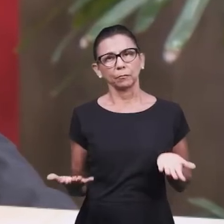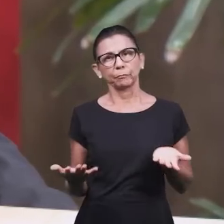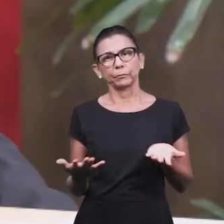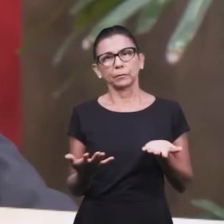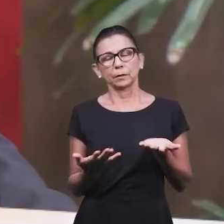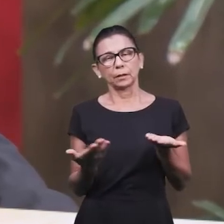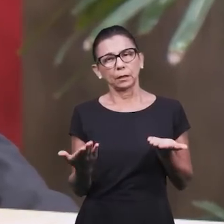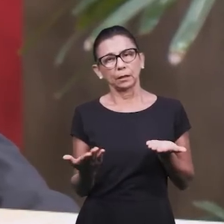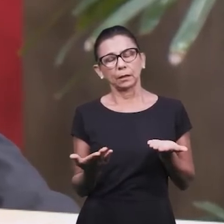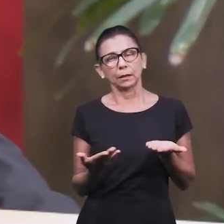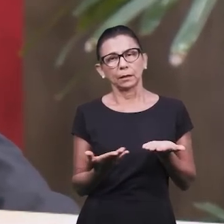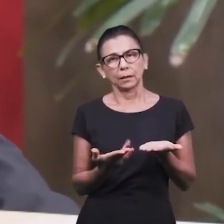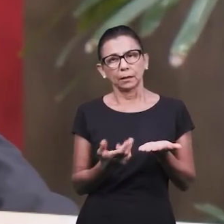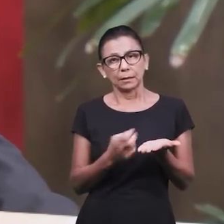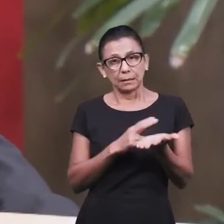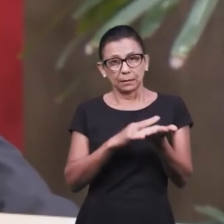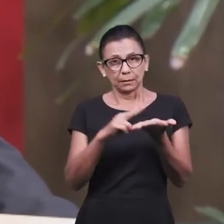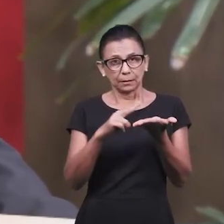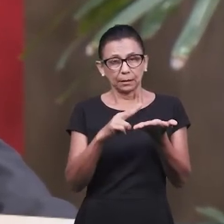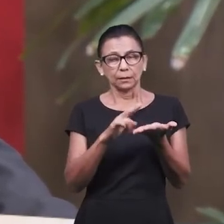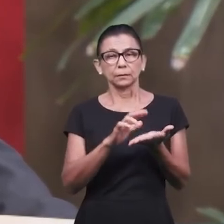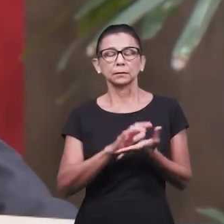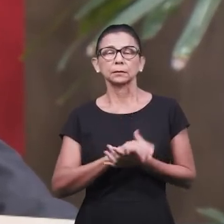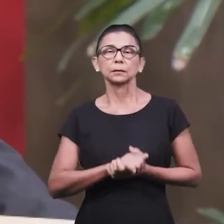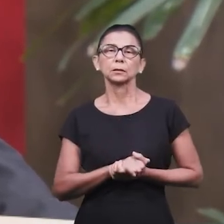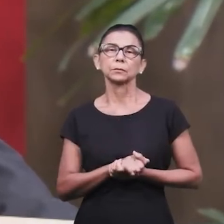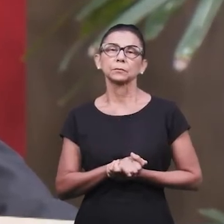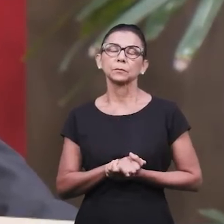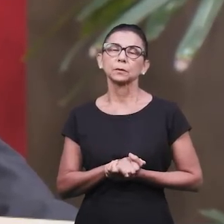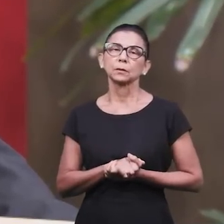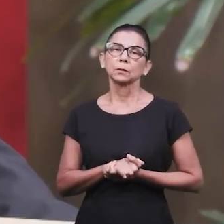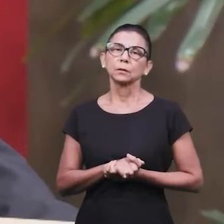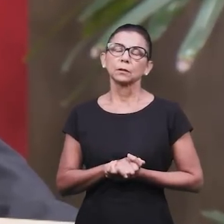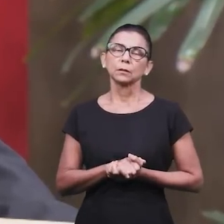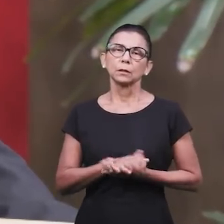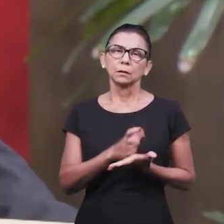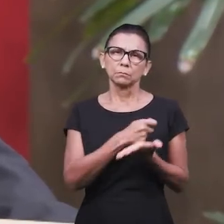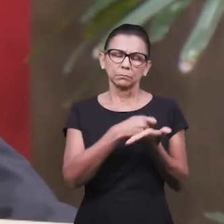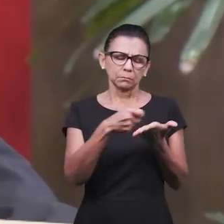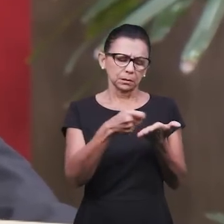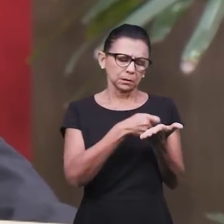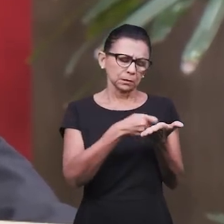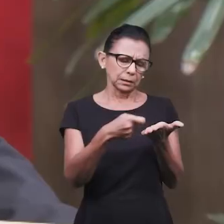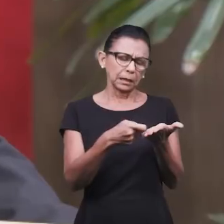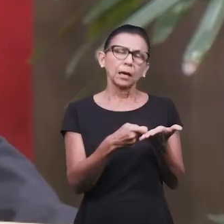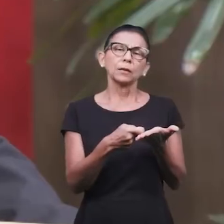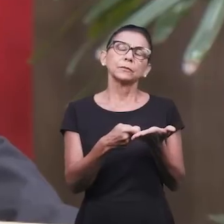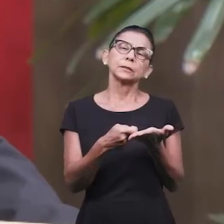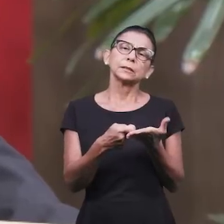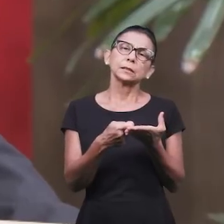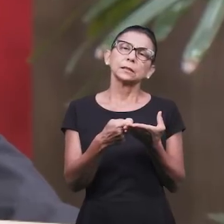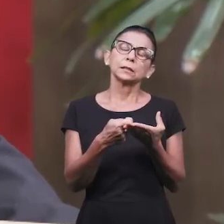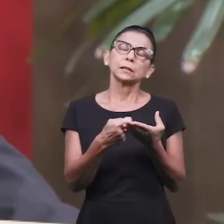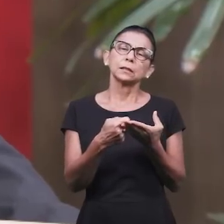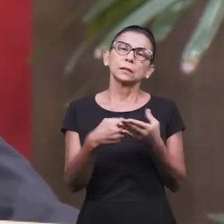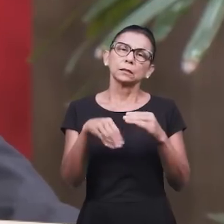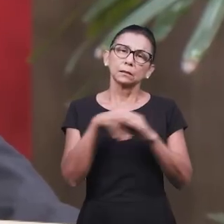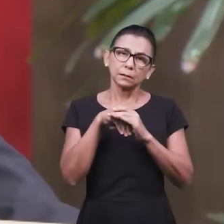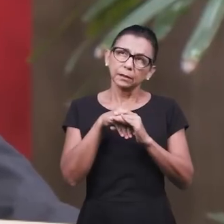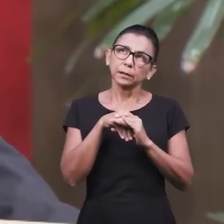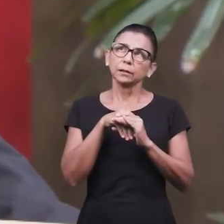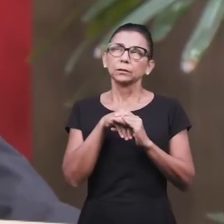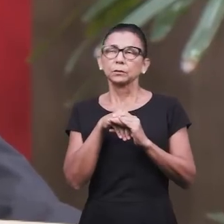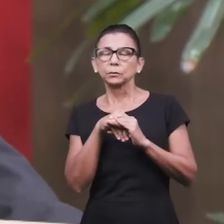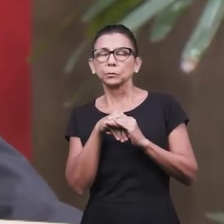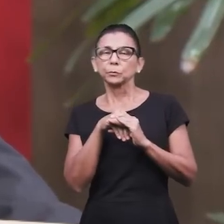do livro na sua carta, ele coloca uma série de...